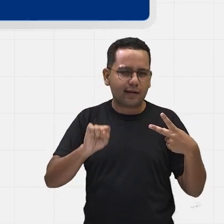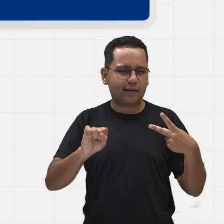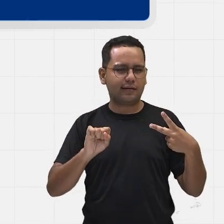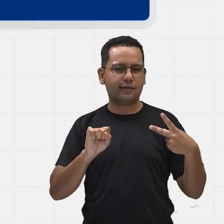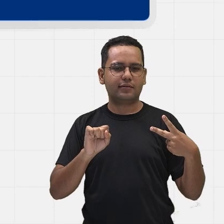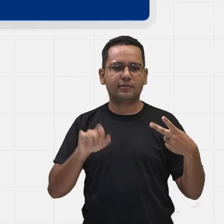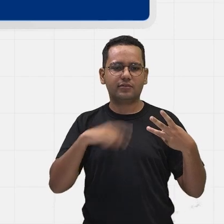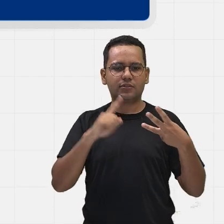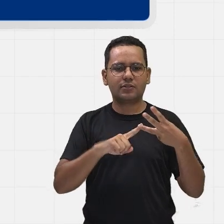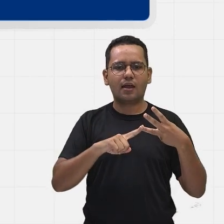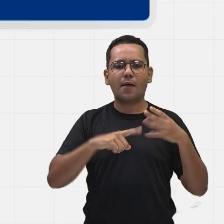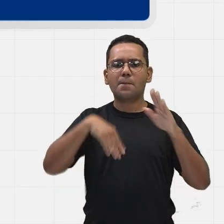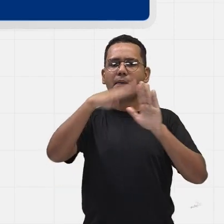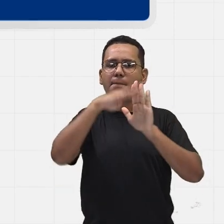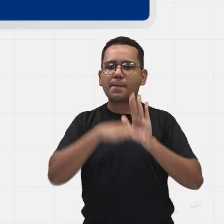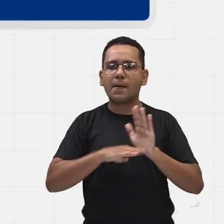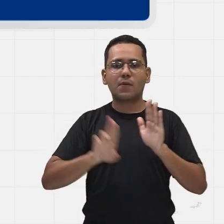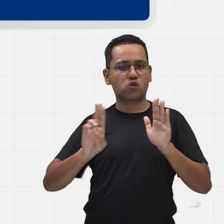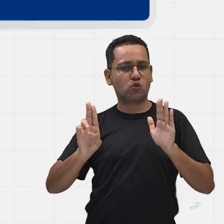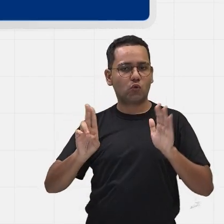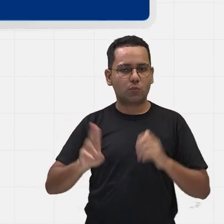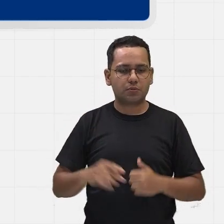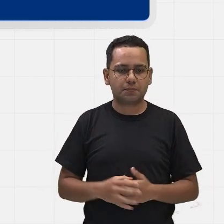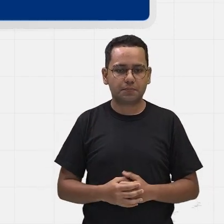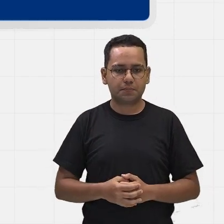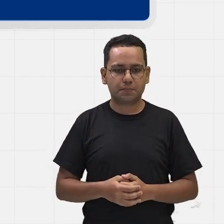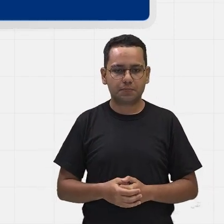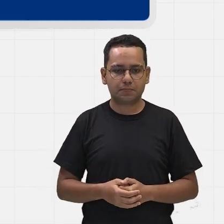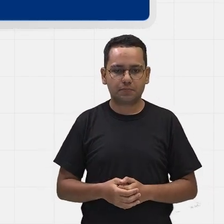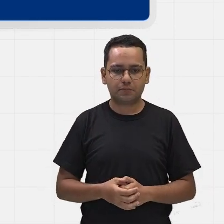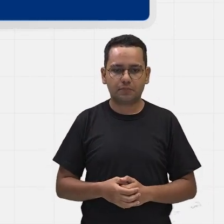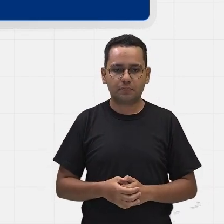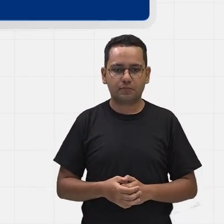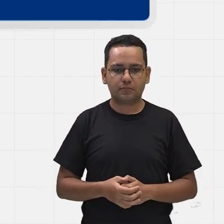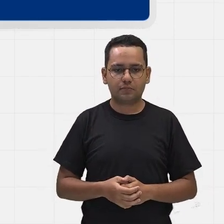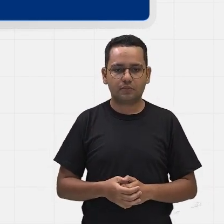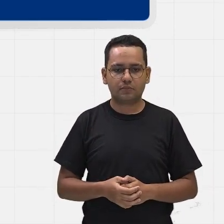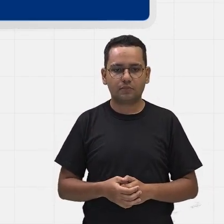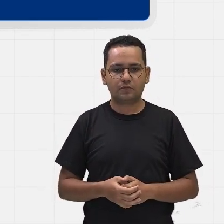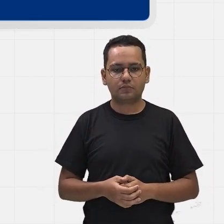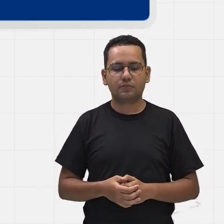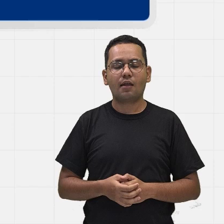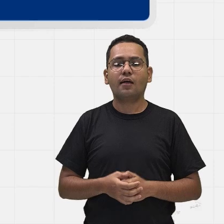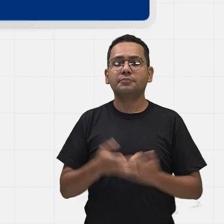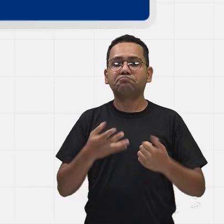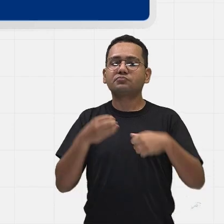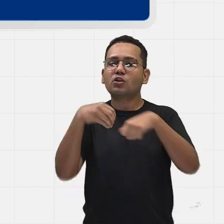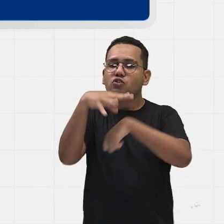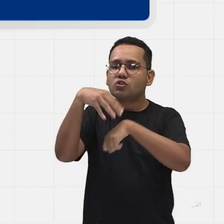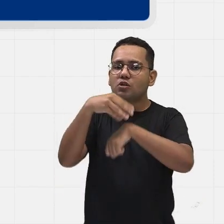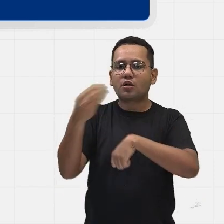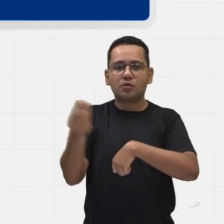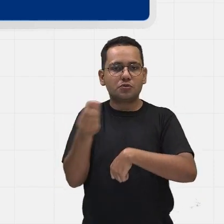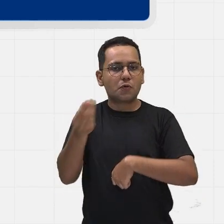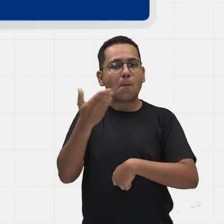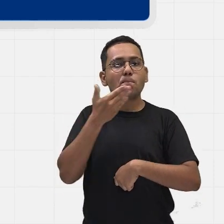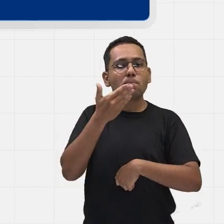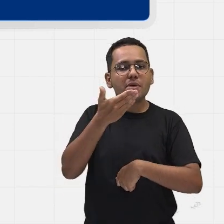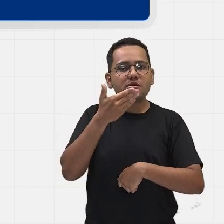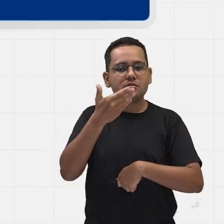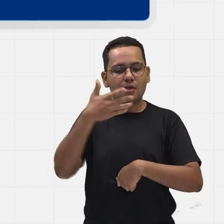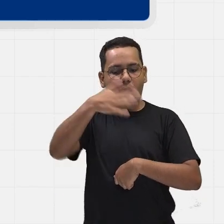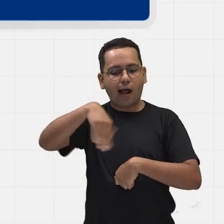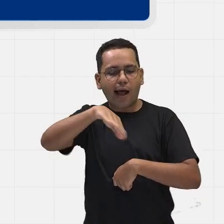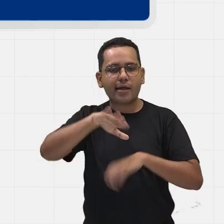lista de usuários, como fazer para pedir a vez, participar dos momentos de interatividade, tá